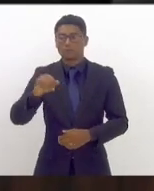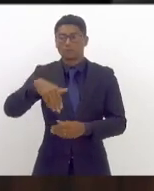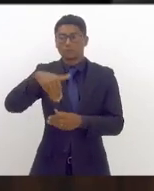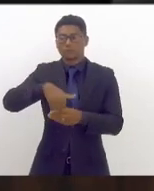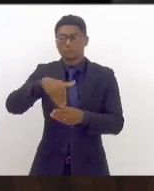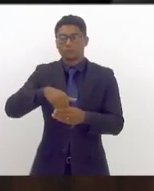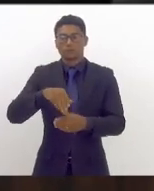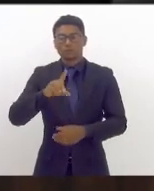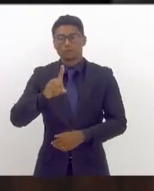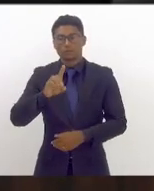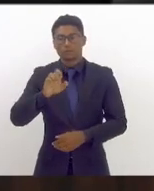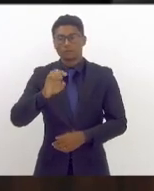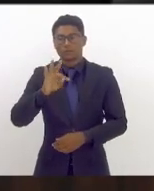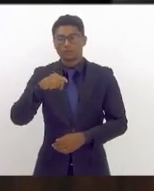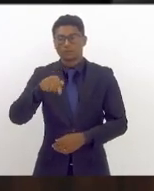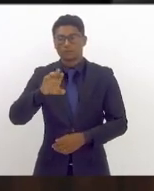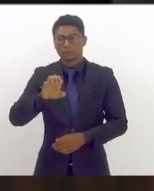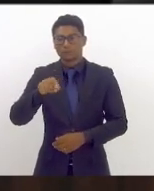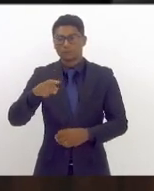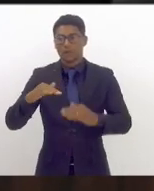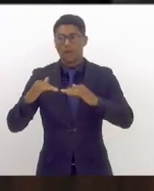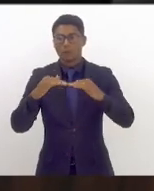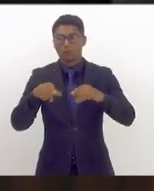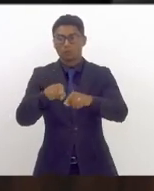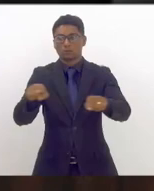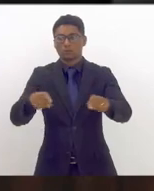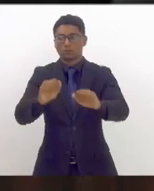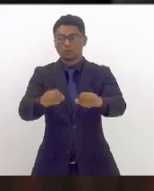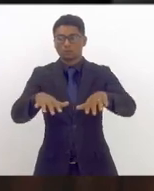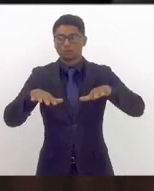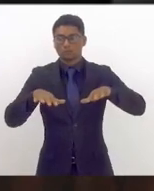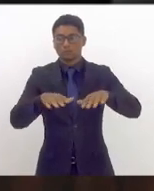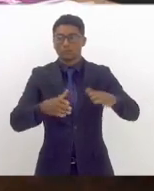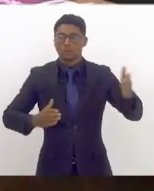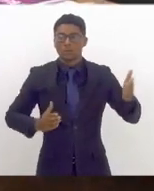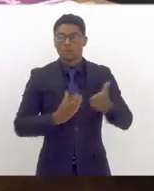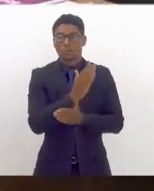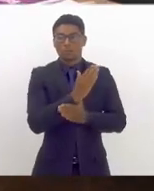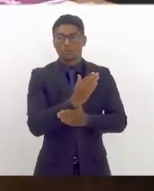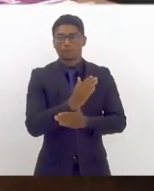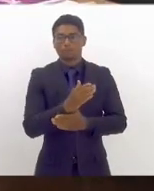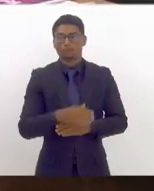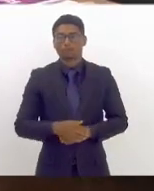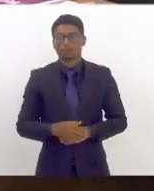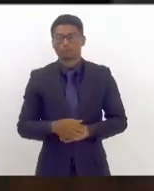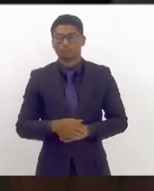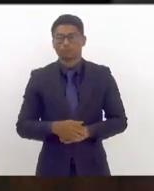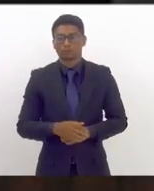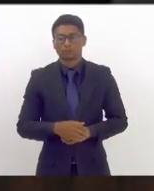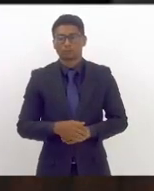10 com acordo do plenário senhores que a prova Valença Como estão aprovado em votação